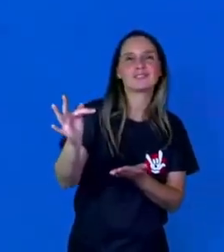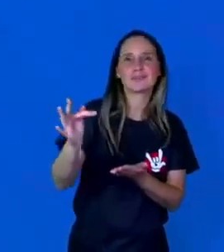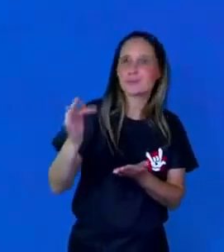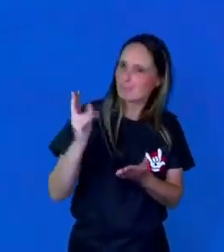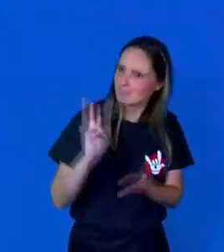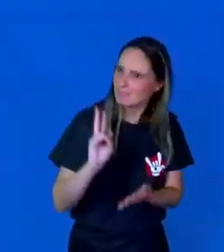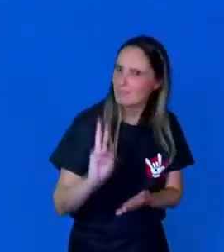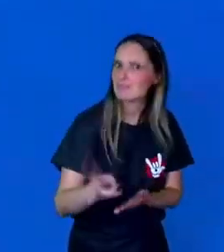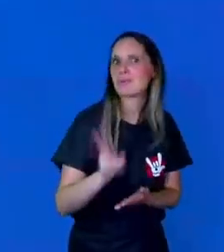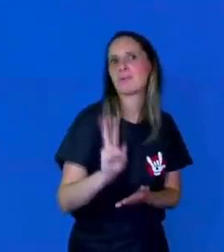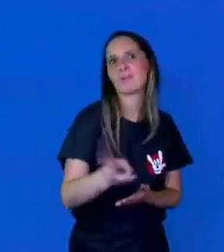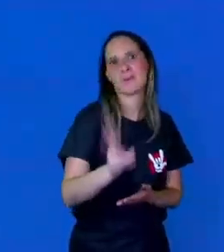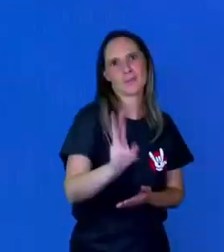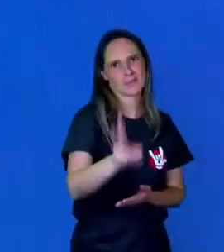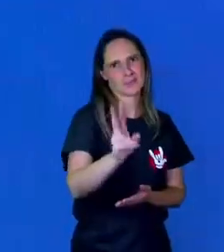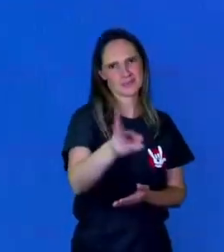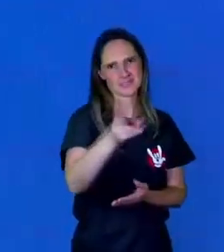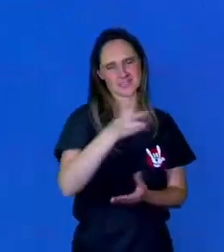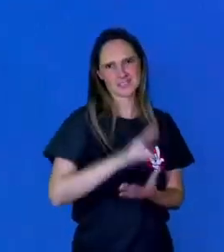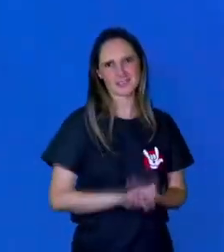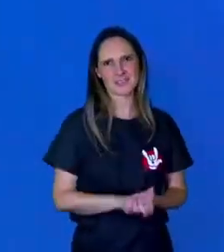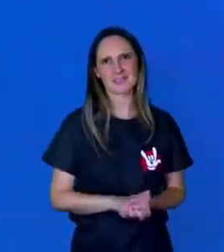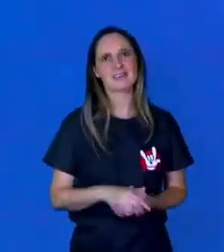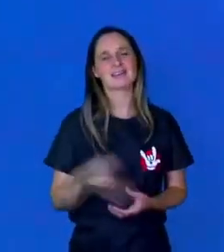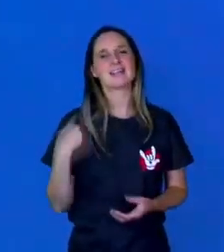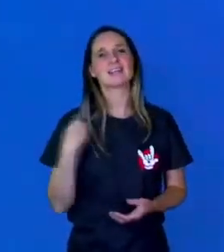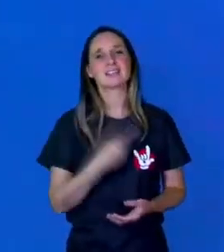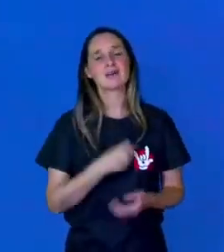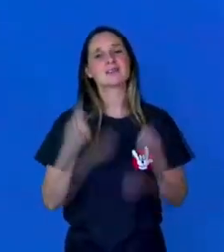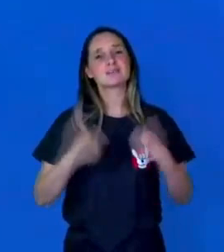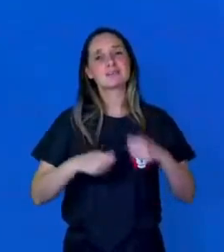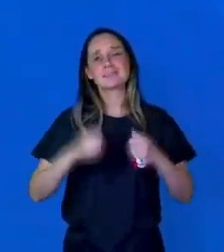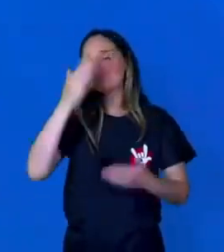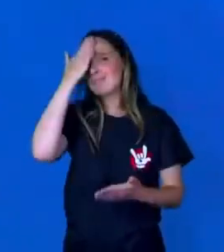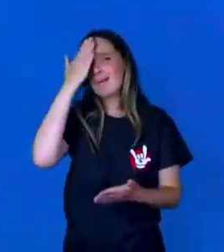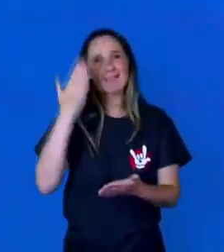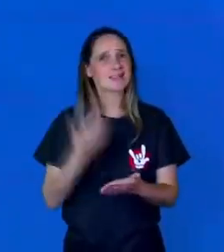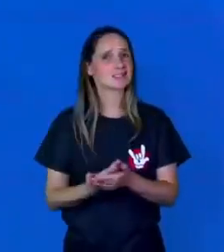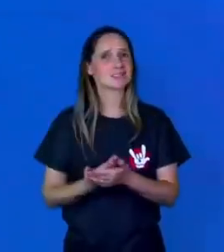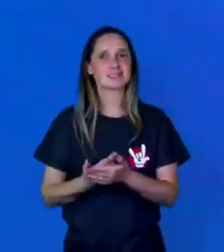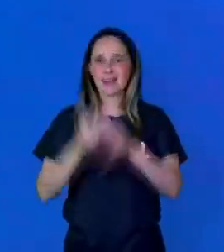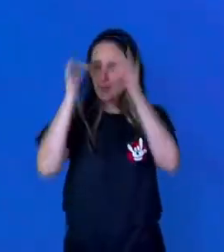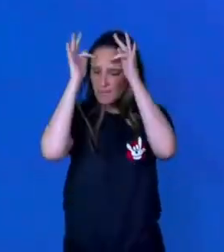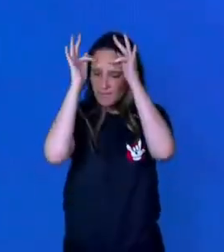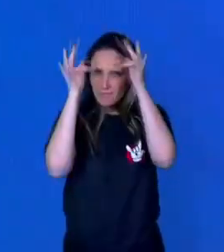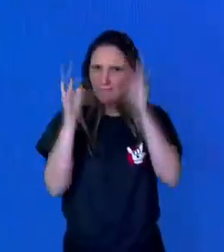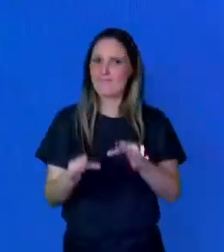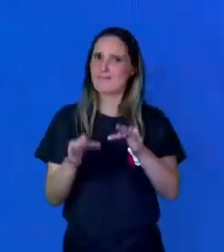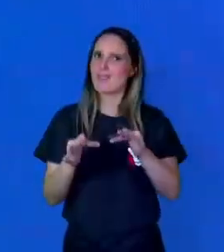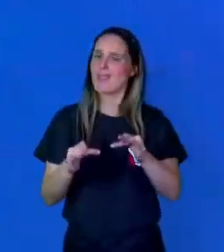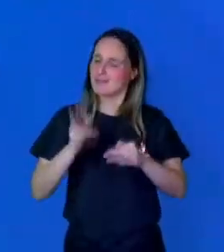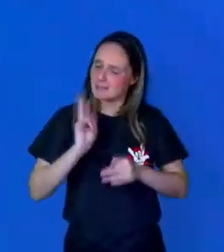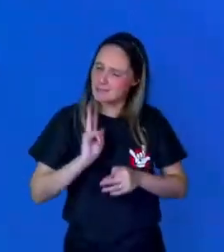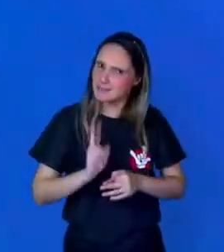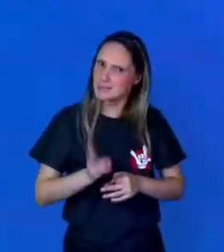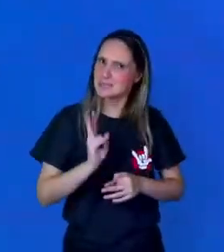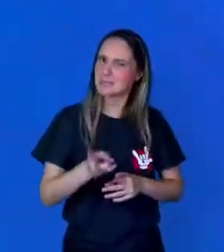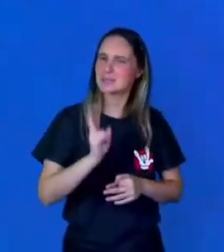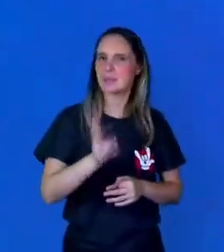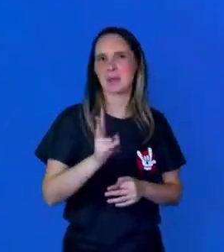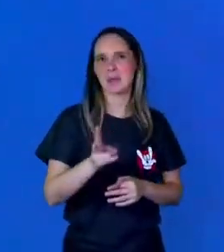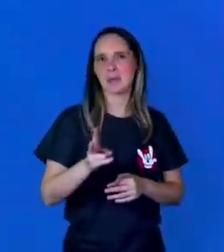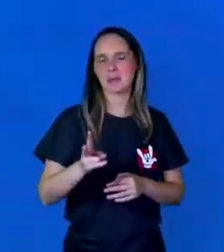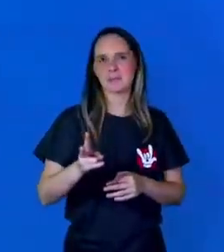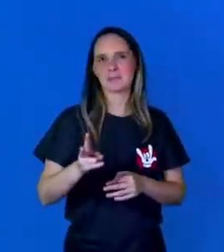vocês. Mas vocês precisam crer e serem fiéis até o fim, entregar o bastão para a próxima geração, como